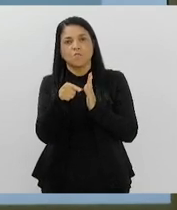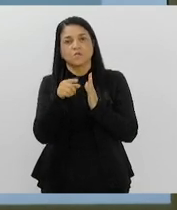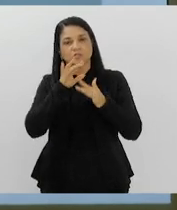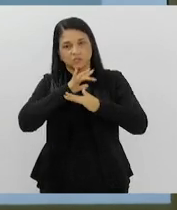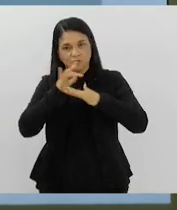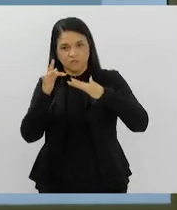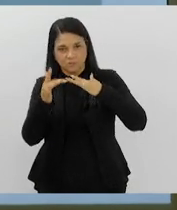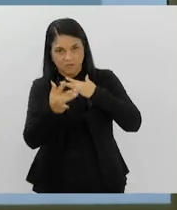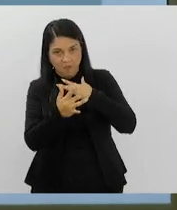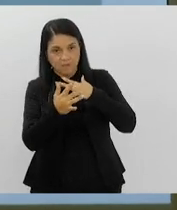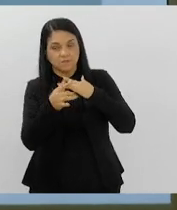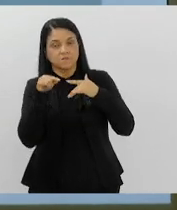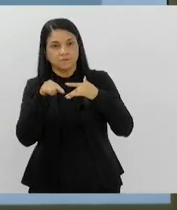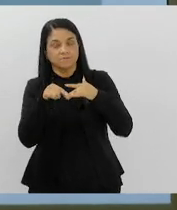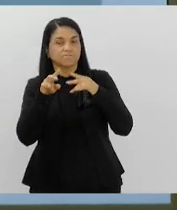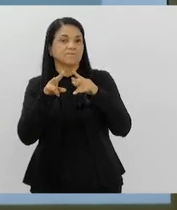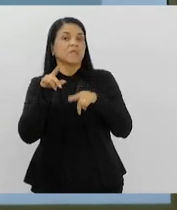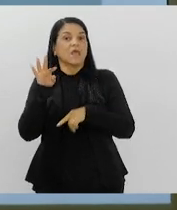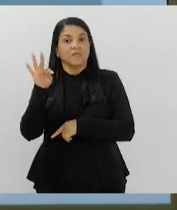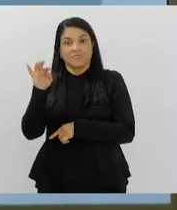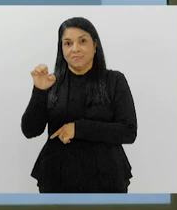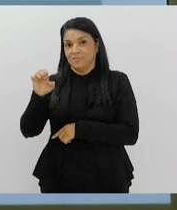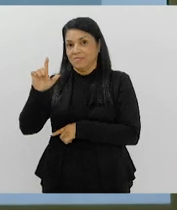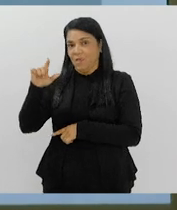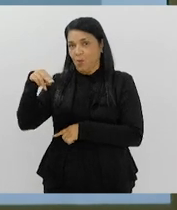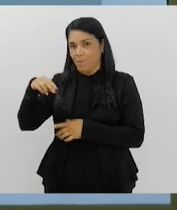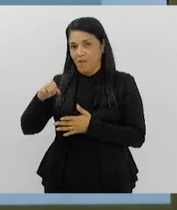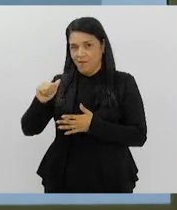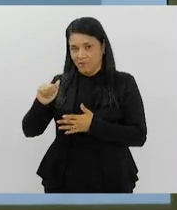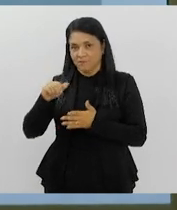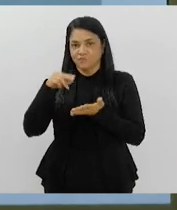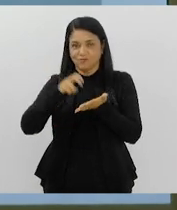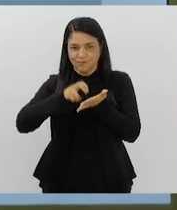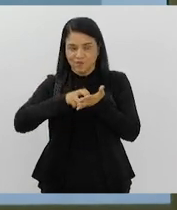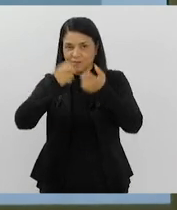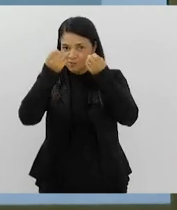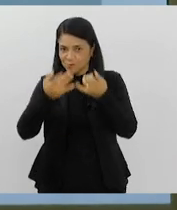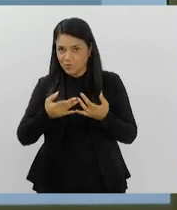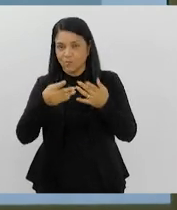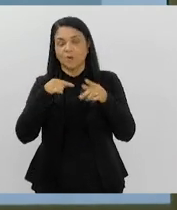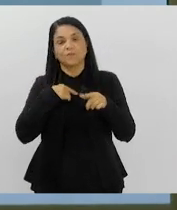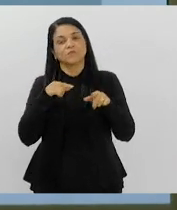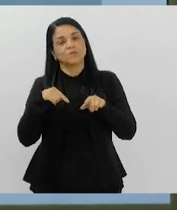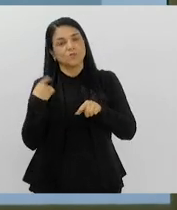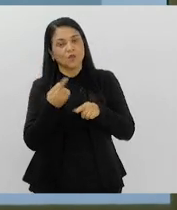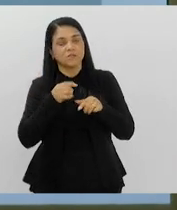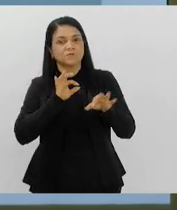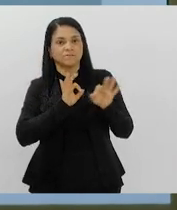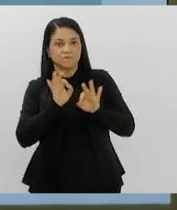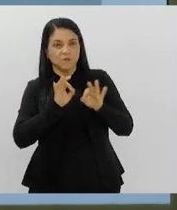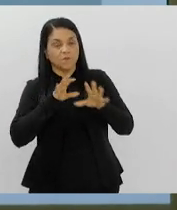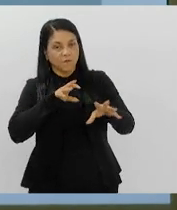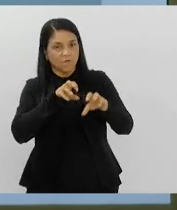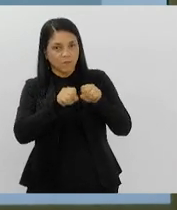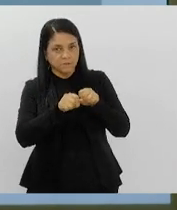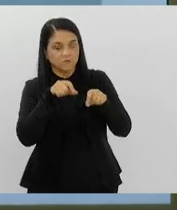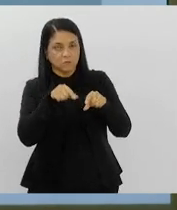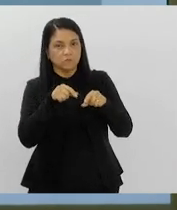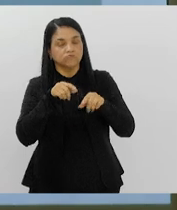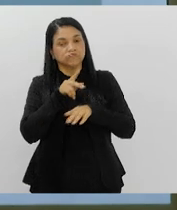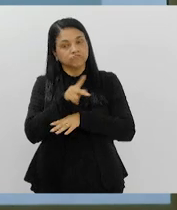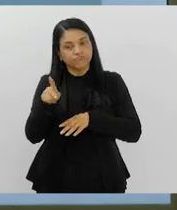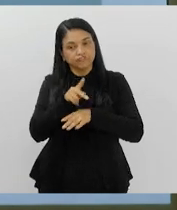sociais, que foi algo que a Thelma trouxe, né? Então, a gente fez uma formação para que os professores eles possam ter